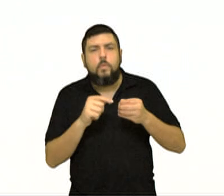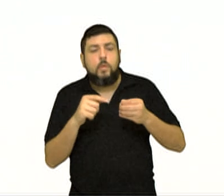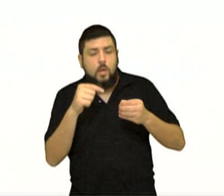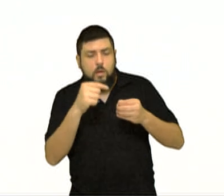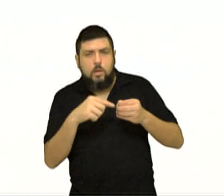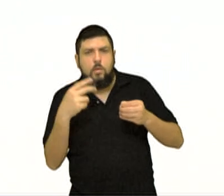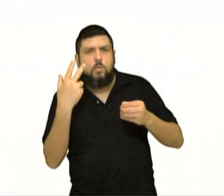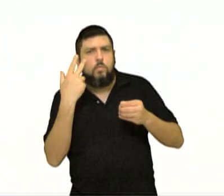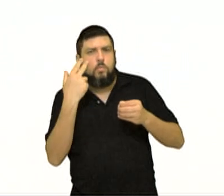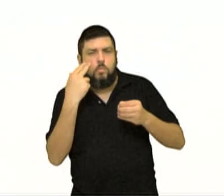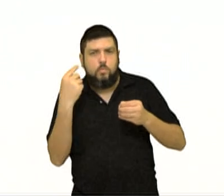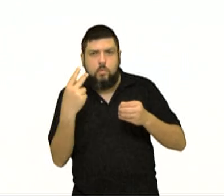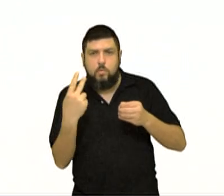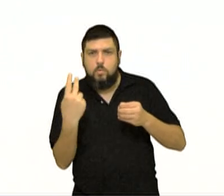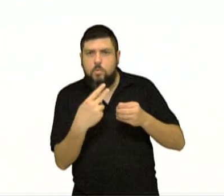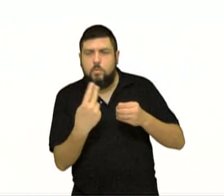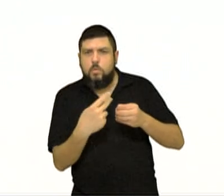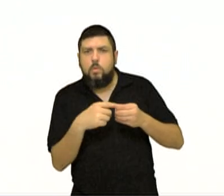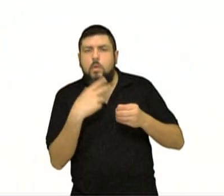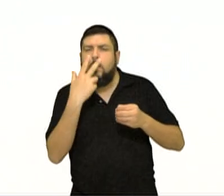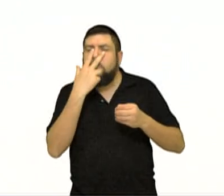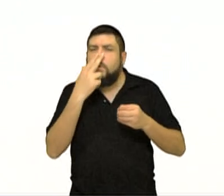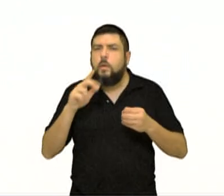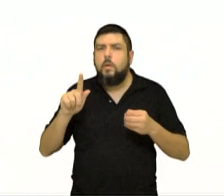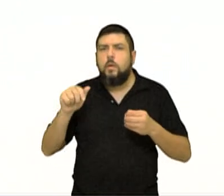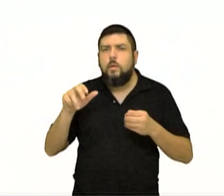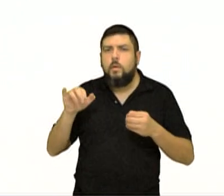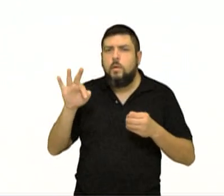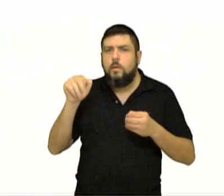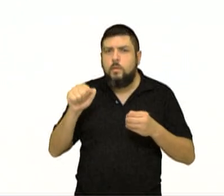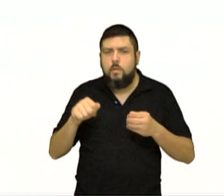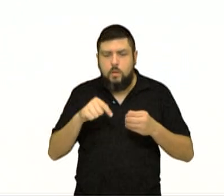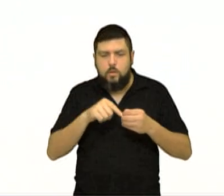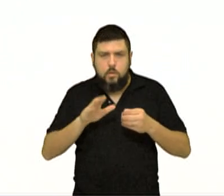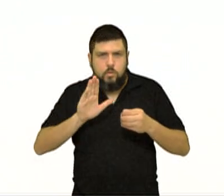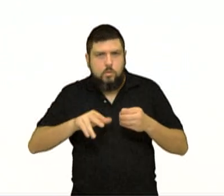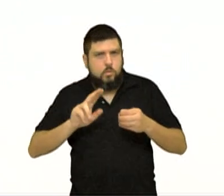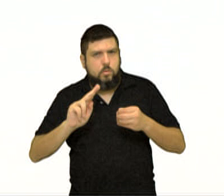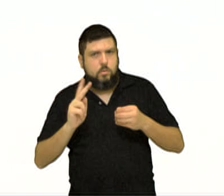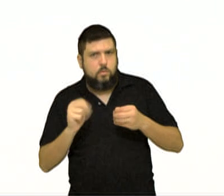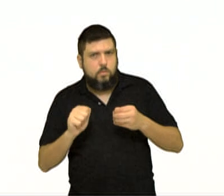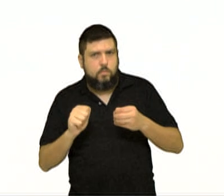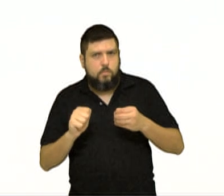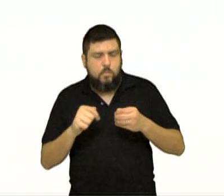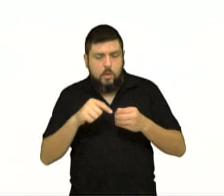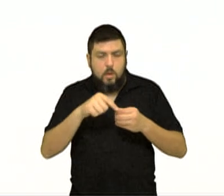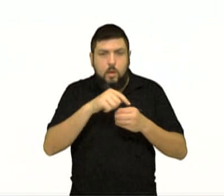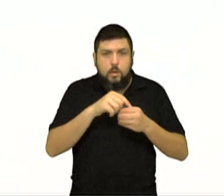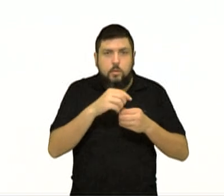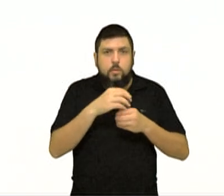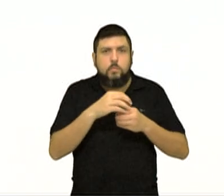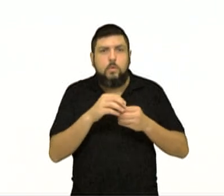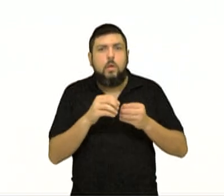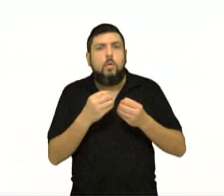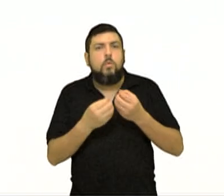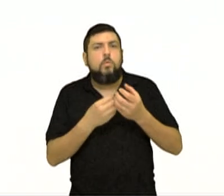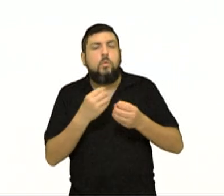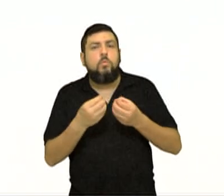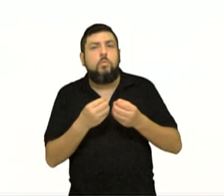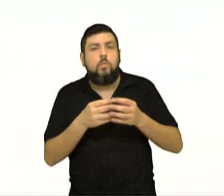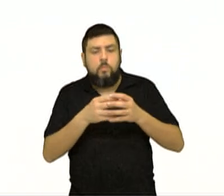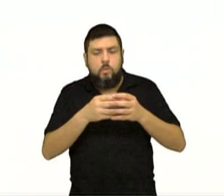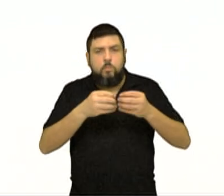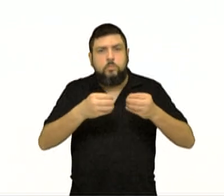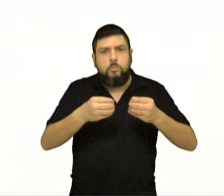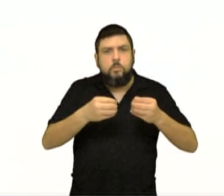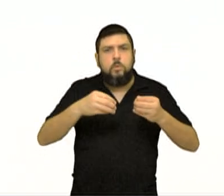como se fosse um gameta, né? Ele já é haploide. Aí as suas células vão sofrer mitose, daí não meiose, porque ele já é haploide,